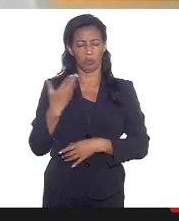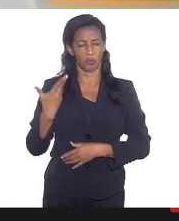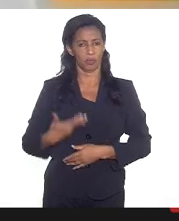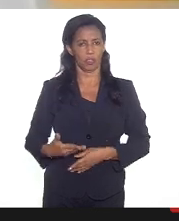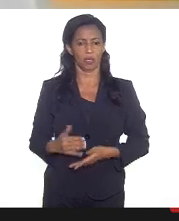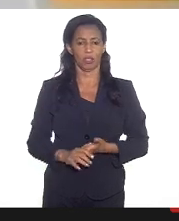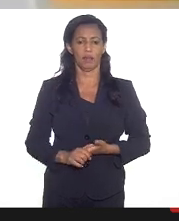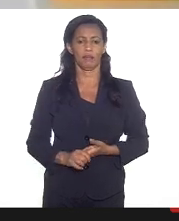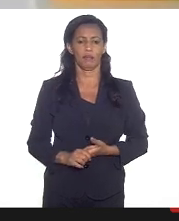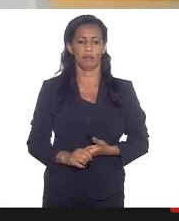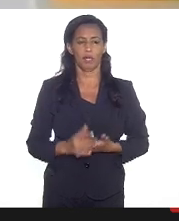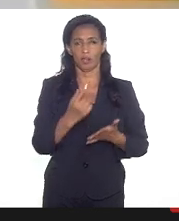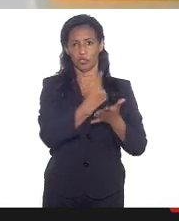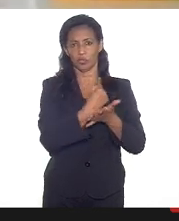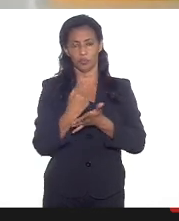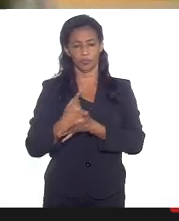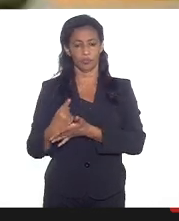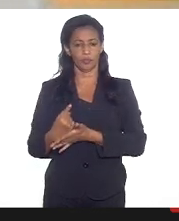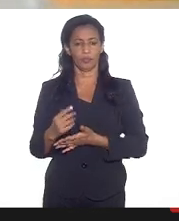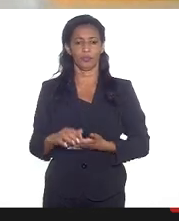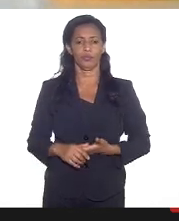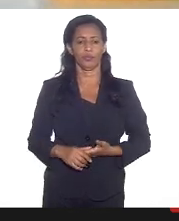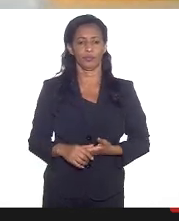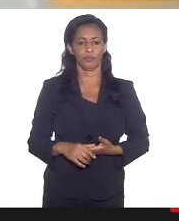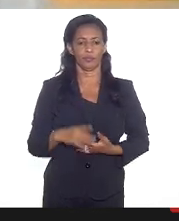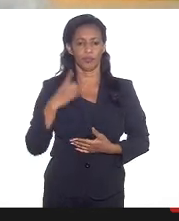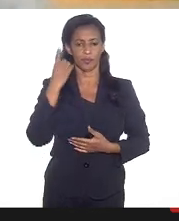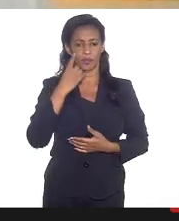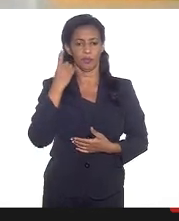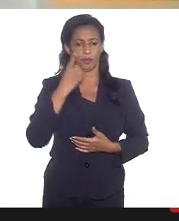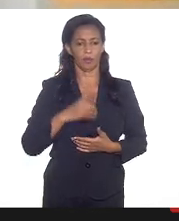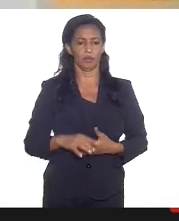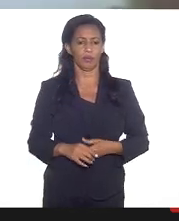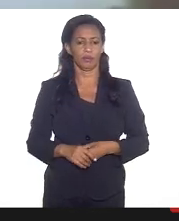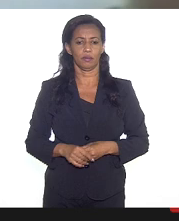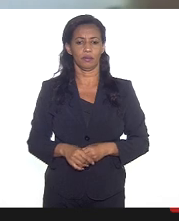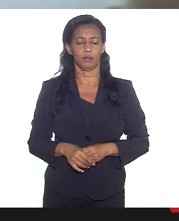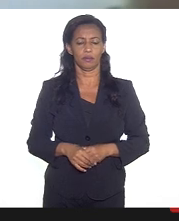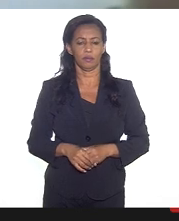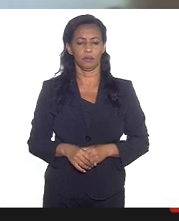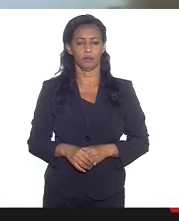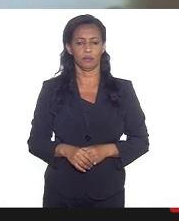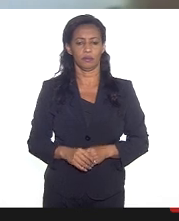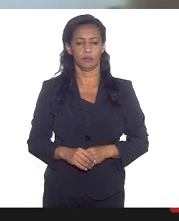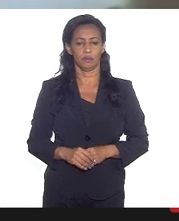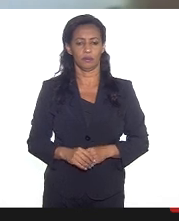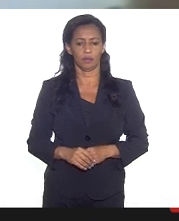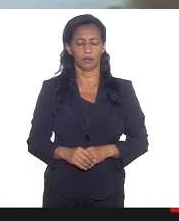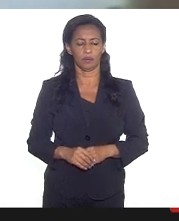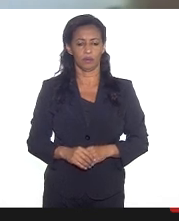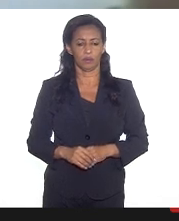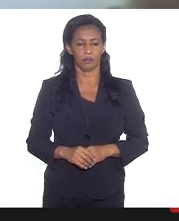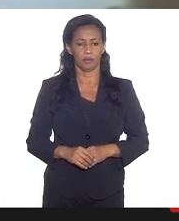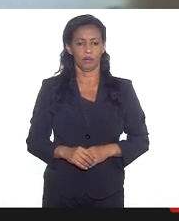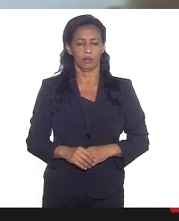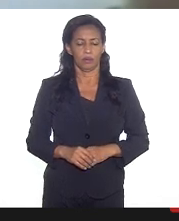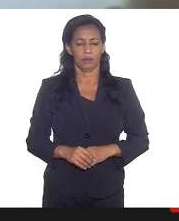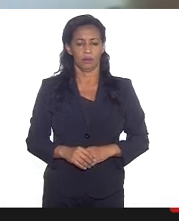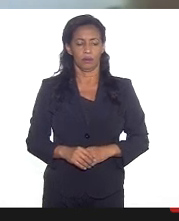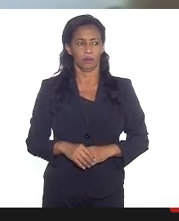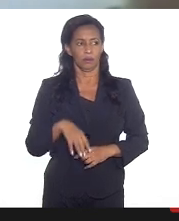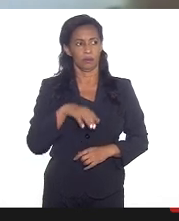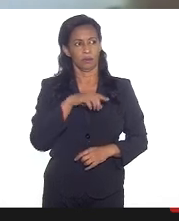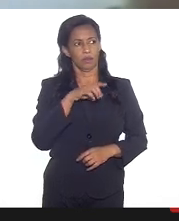disposição aqui para ulteriores perguntas, deputado. Obrigada, Silvia. Por favor, deputada